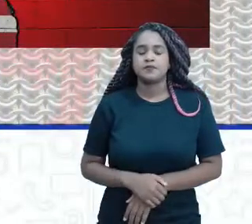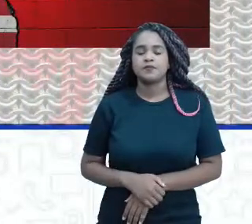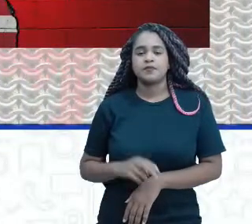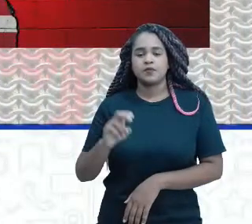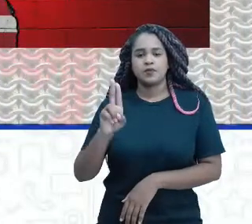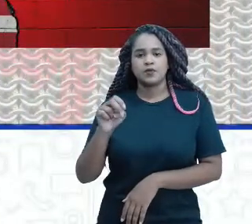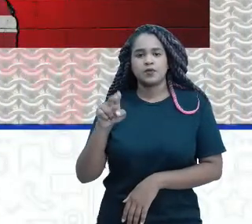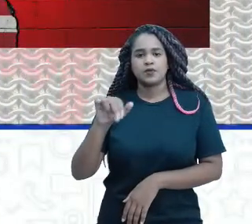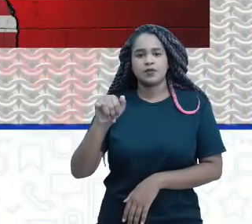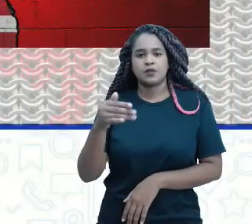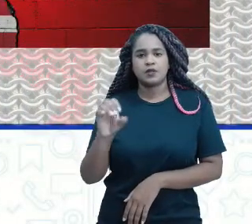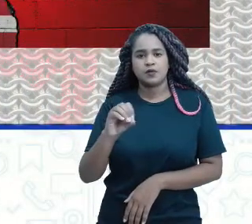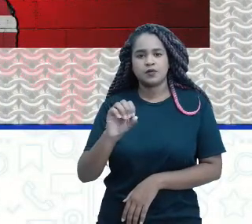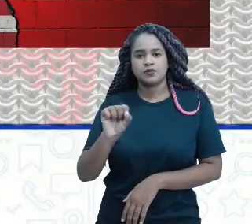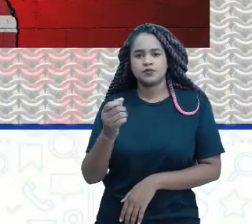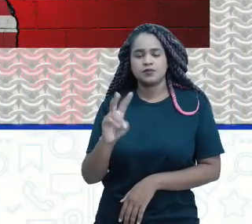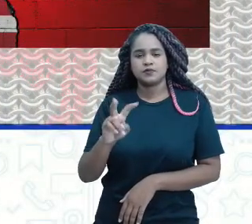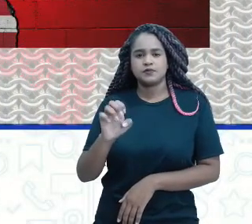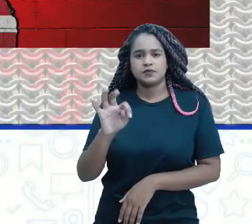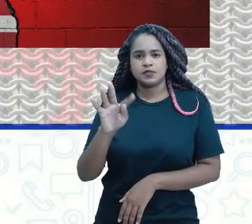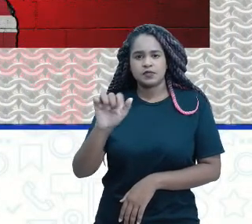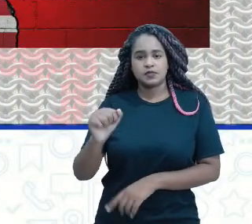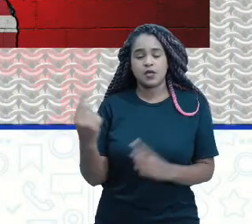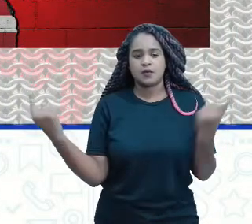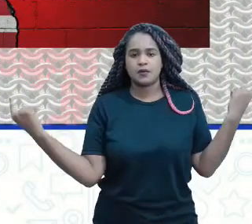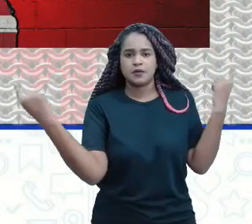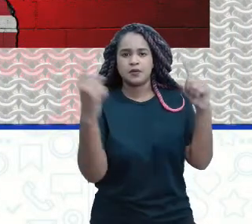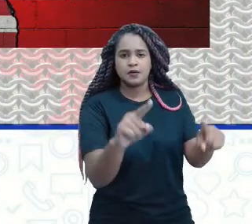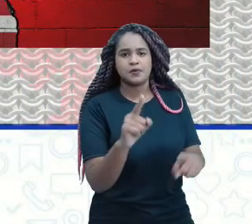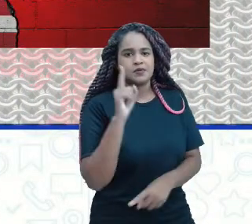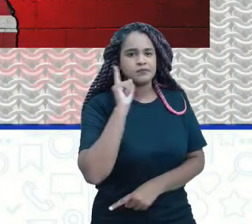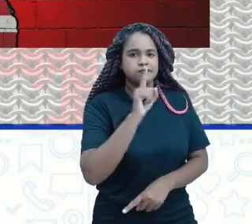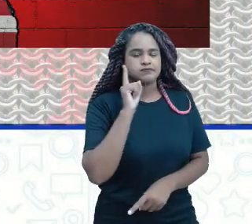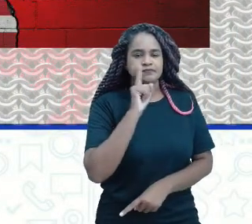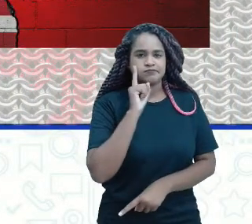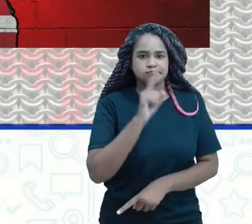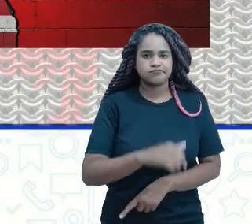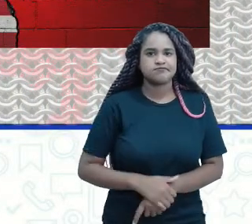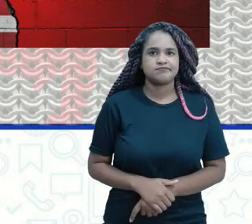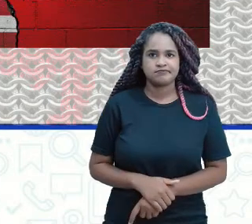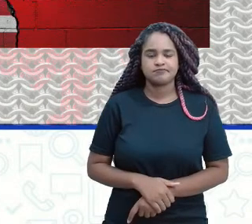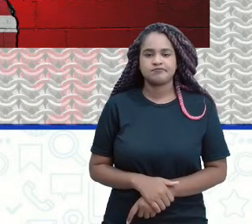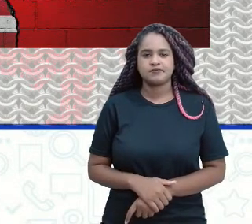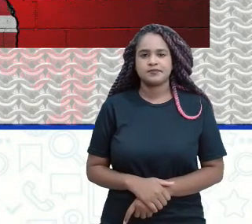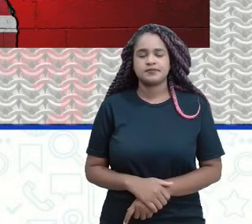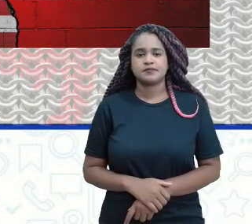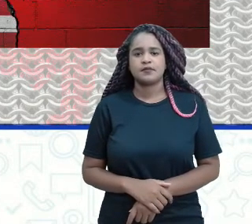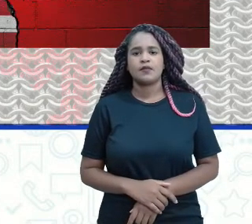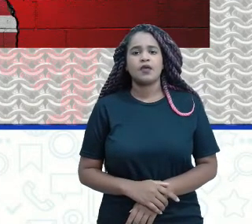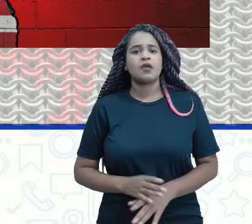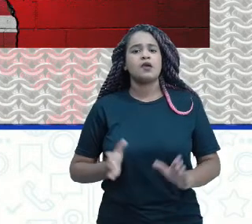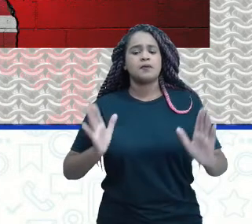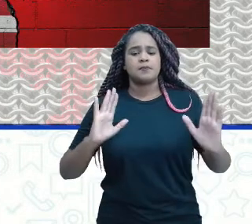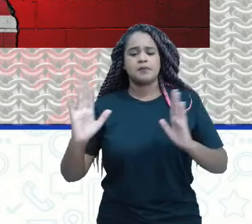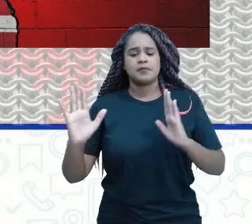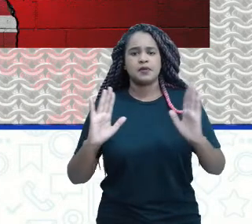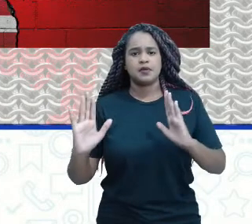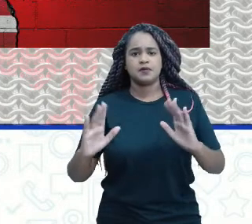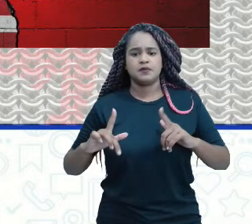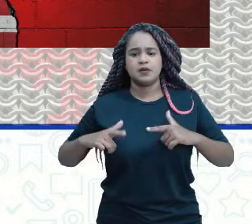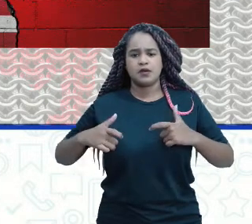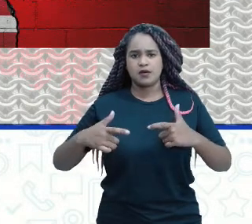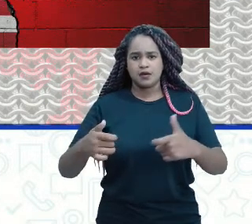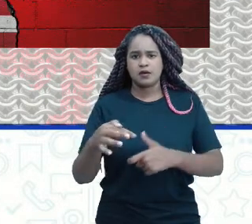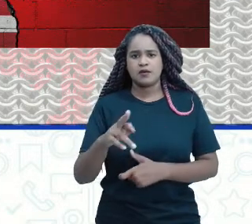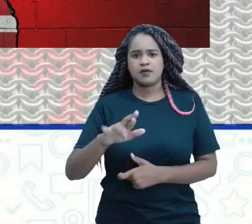Estados Unidos nesse grandioso episódio. Será que a gente pode chamar de episódio, Mas esse período que a gente chama de Guerra Fria,